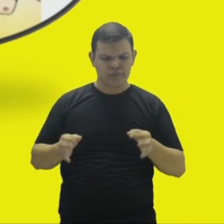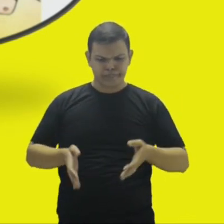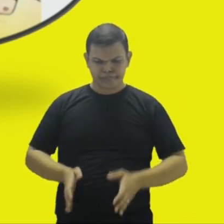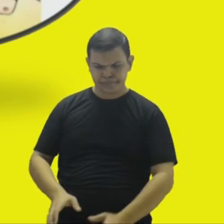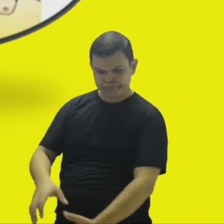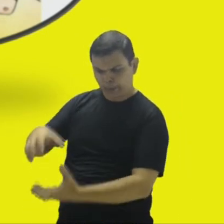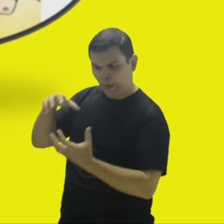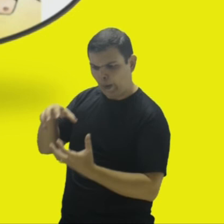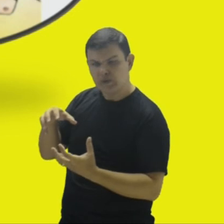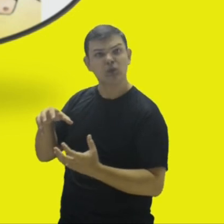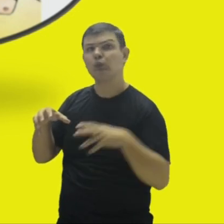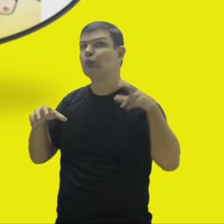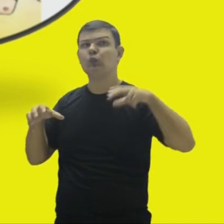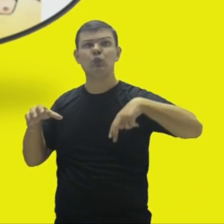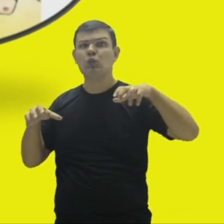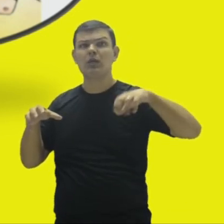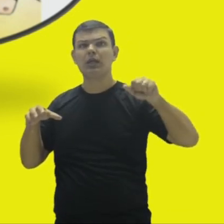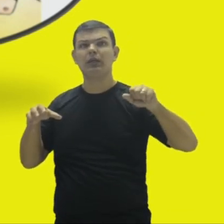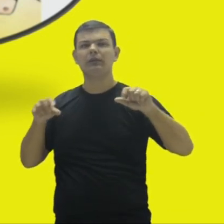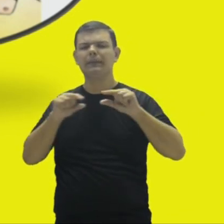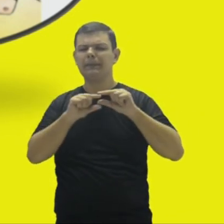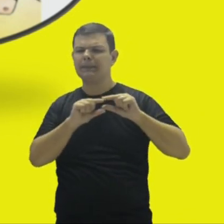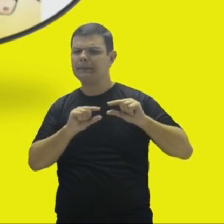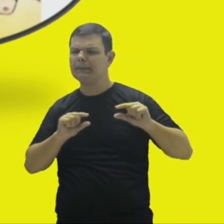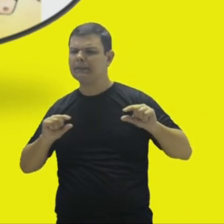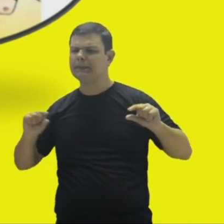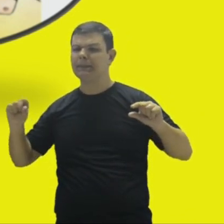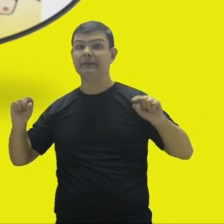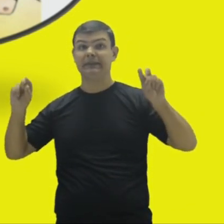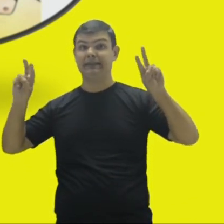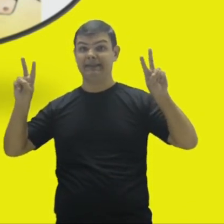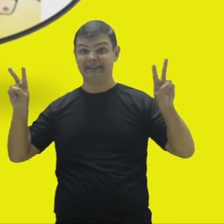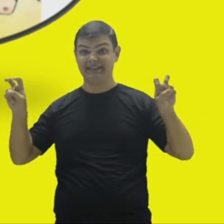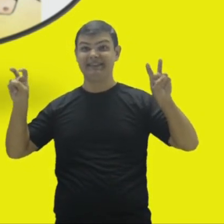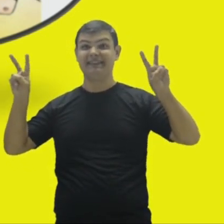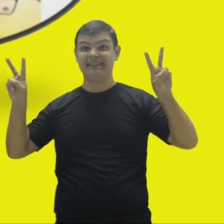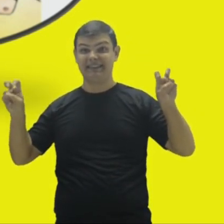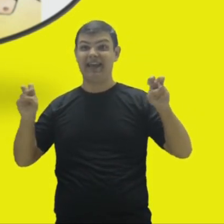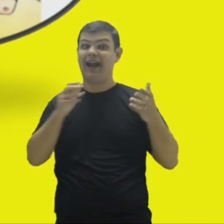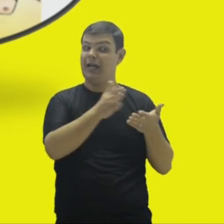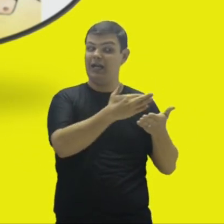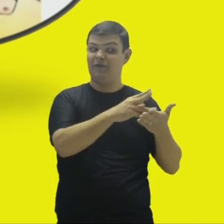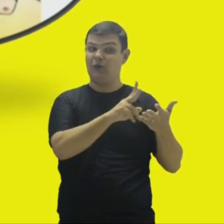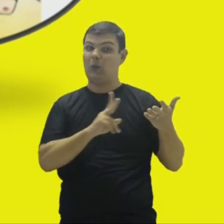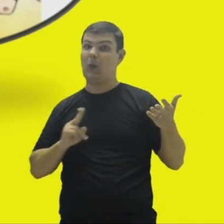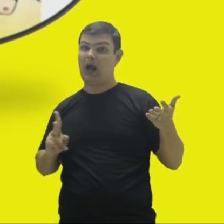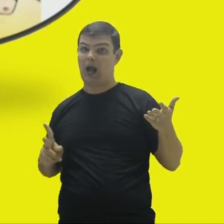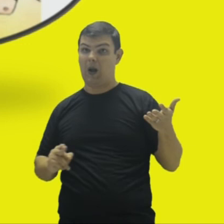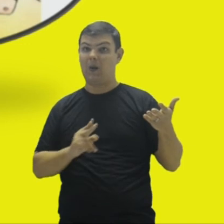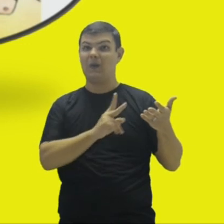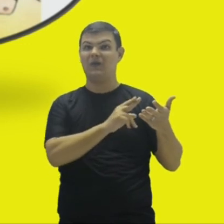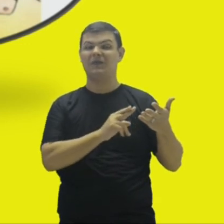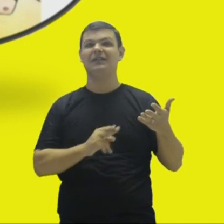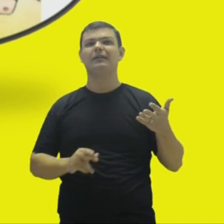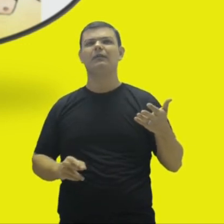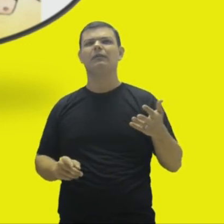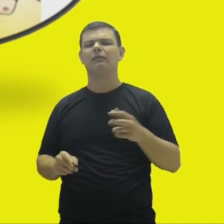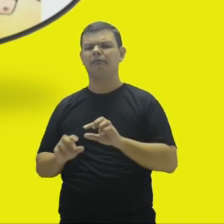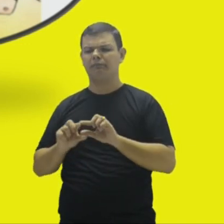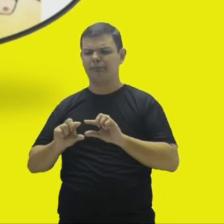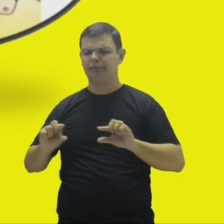ovo. Olha aí esse trecho, entre aspas, foi tirado do livro. Essa expressão, a